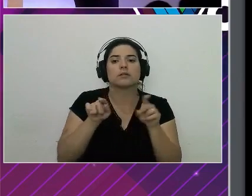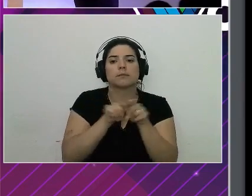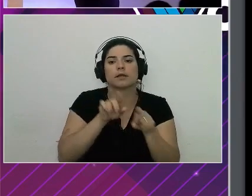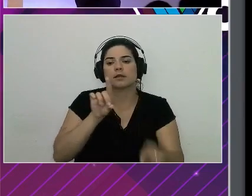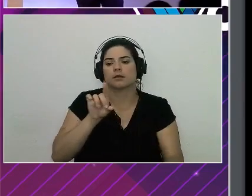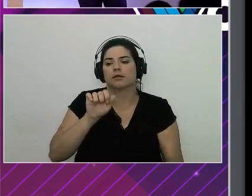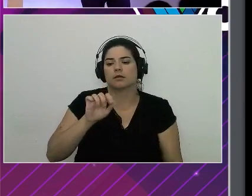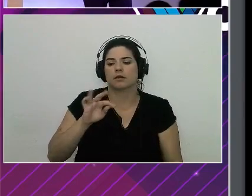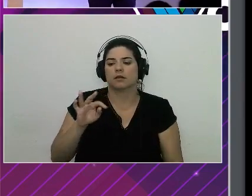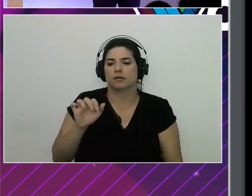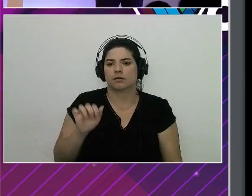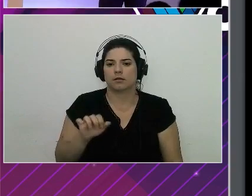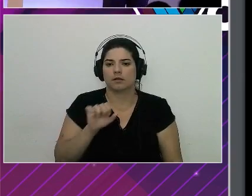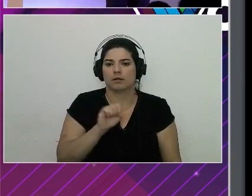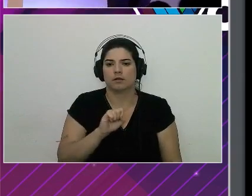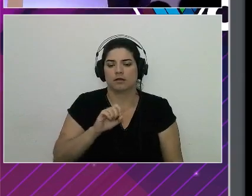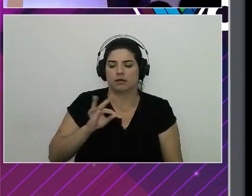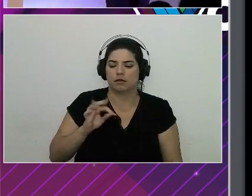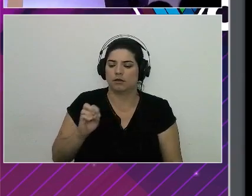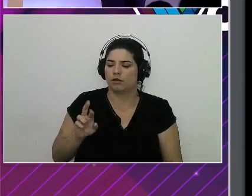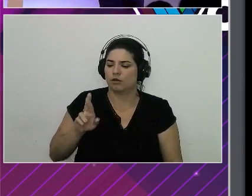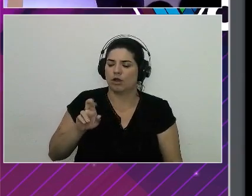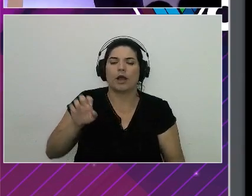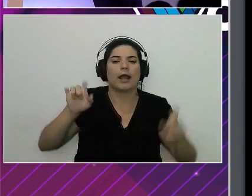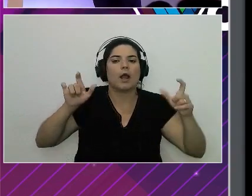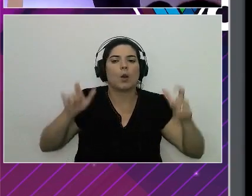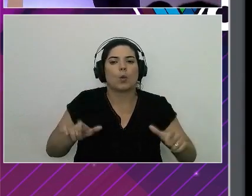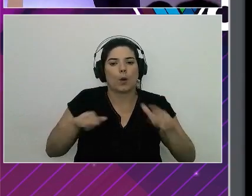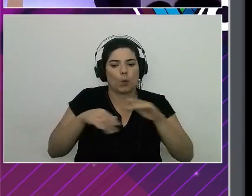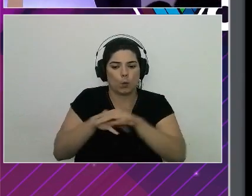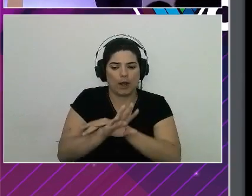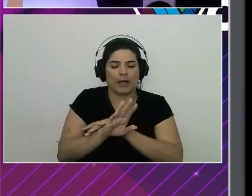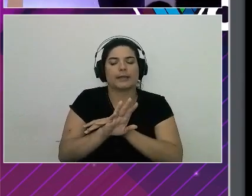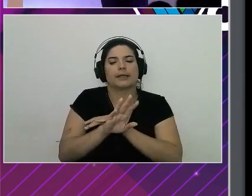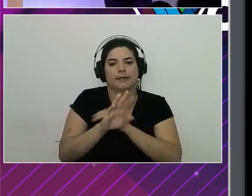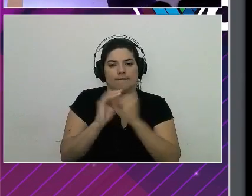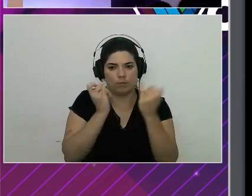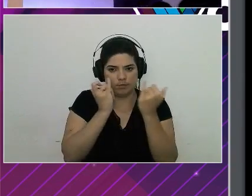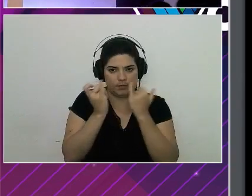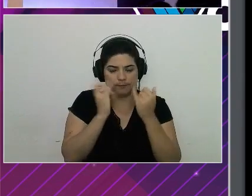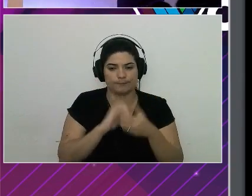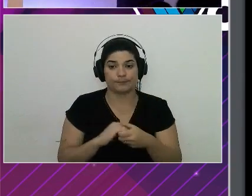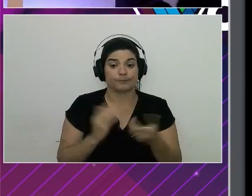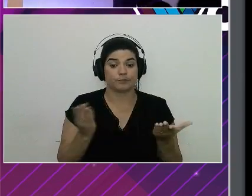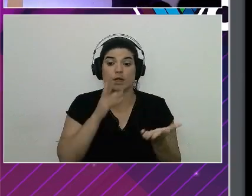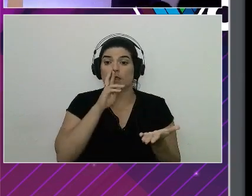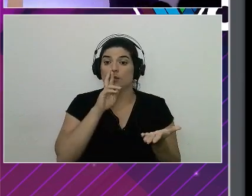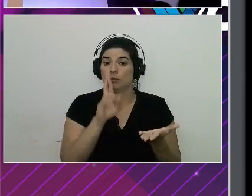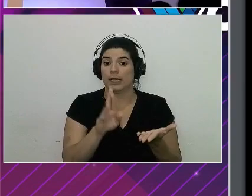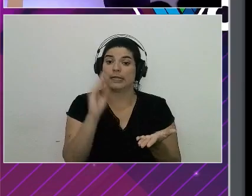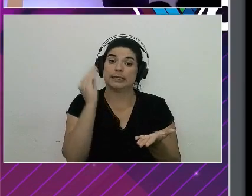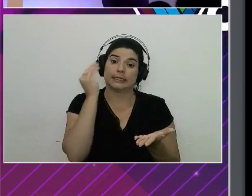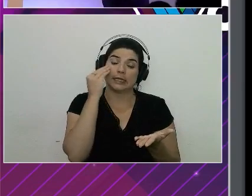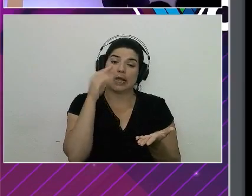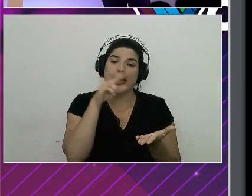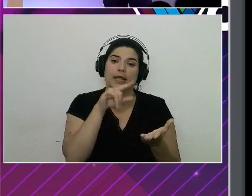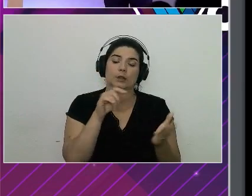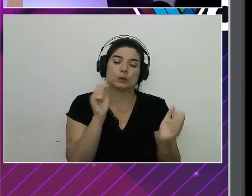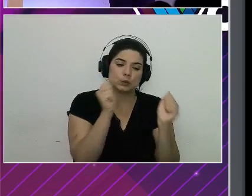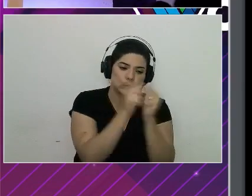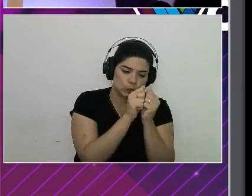trace desse lugar que você está guardando. E o resultado do teste agora começa a ser a junção do trace e